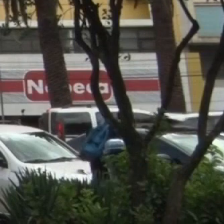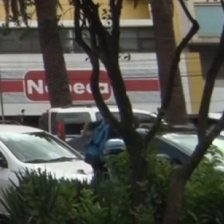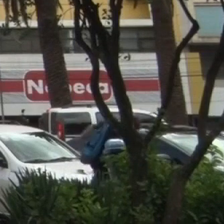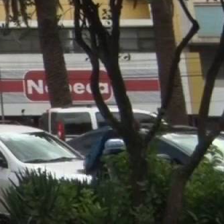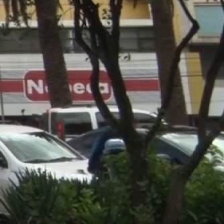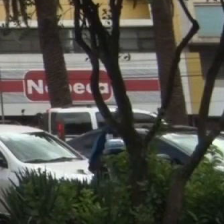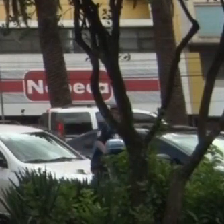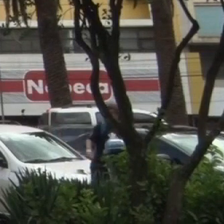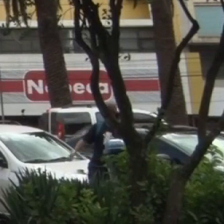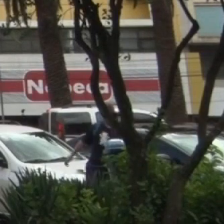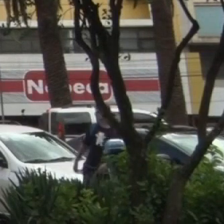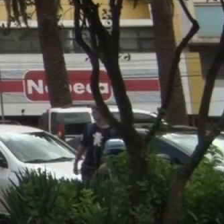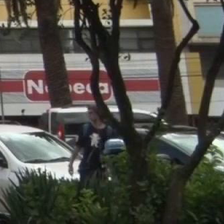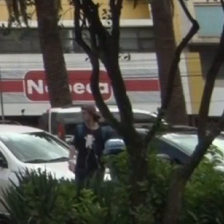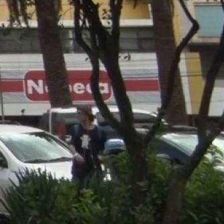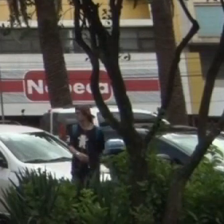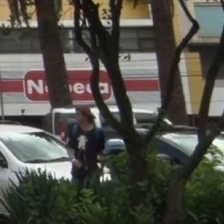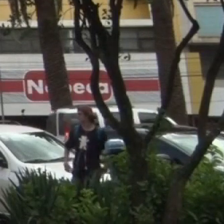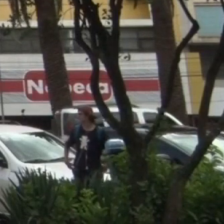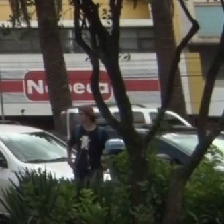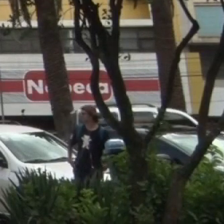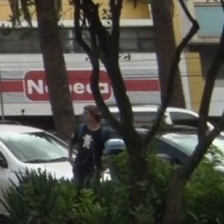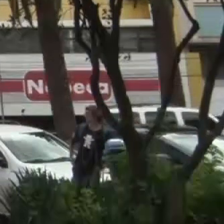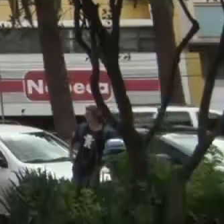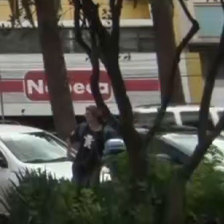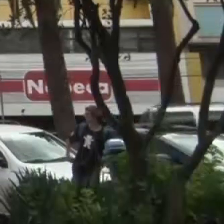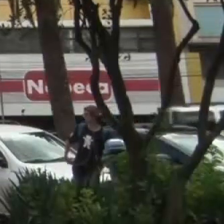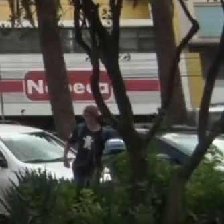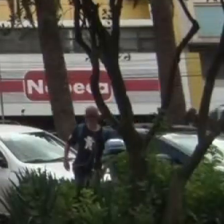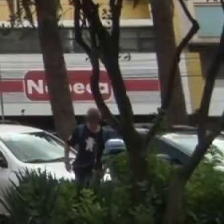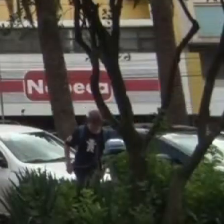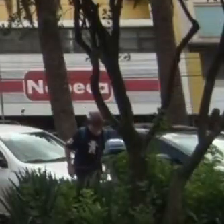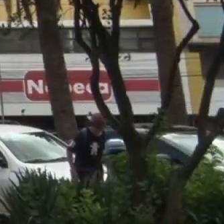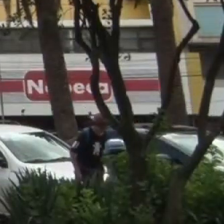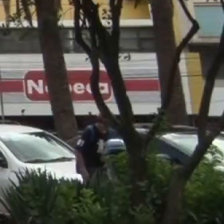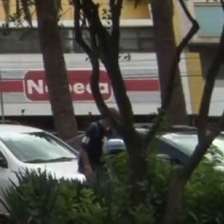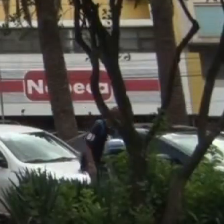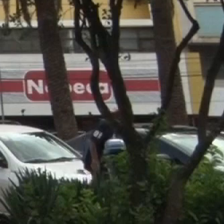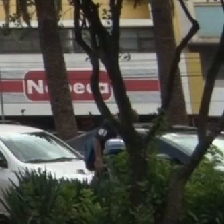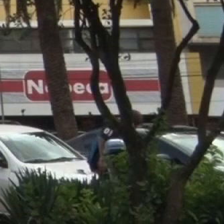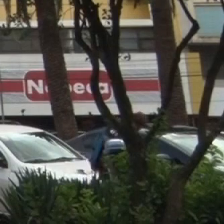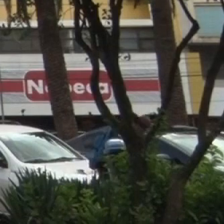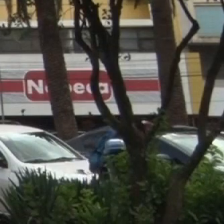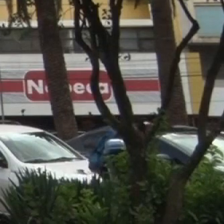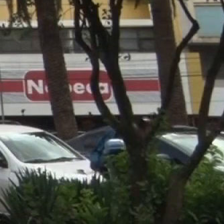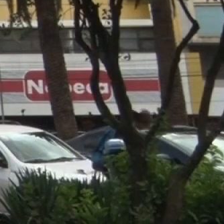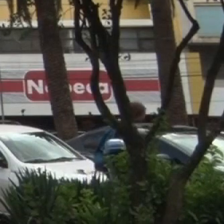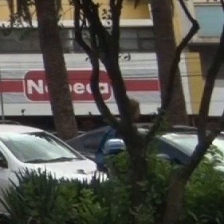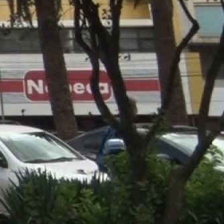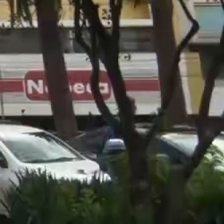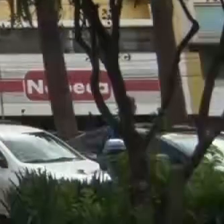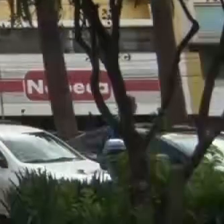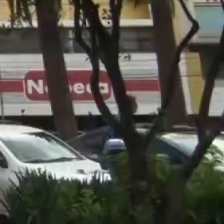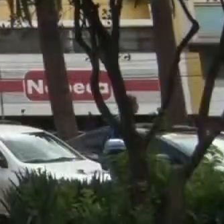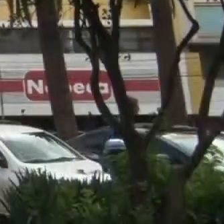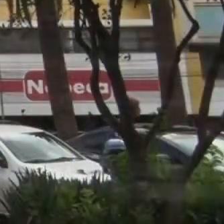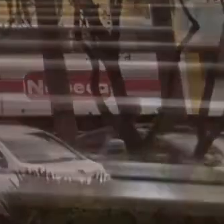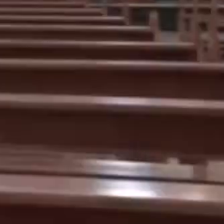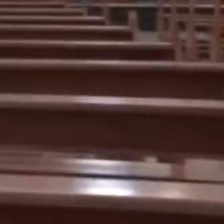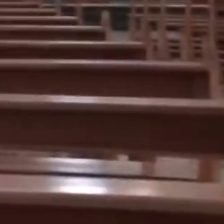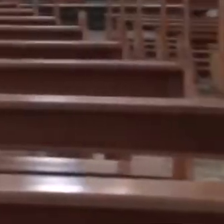A Catedral Nossa Senhora Aparecida é um ícone do município e carrega, além da fé, um pedaço da nossa